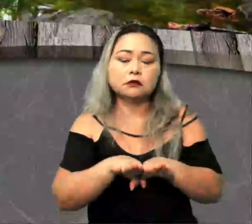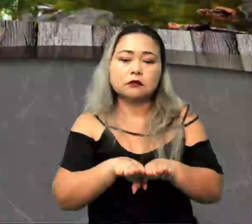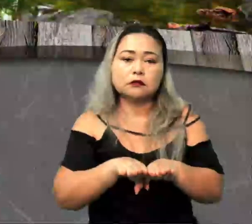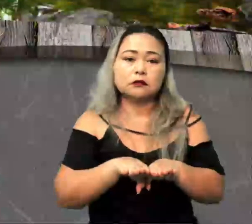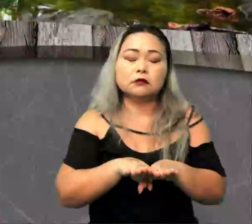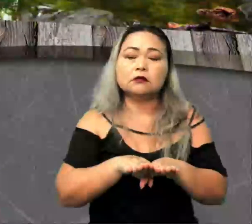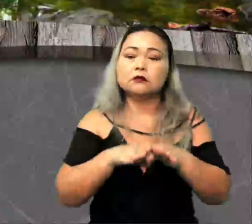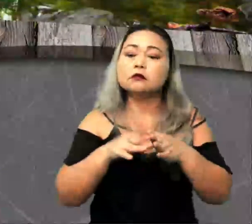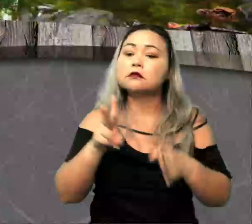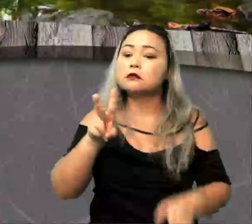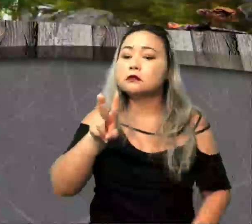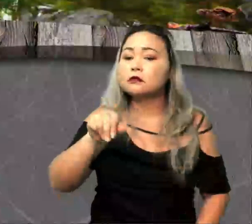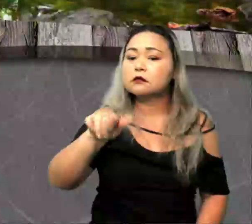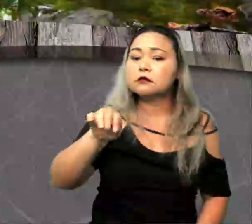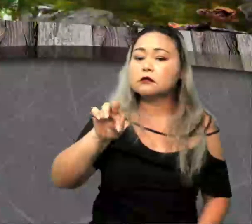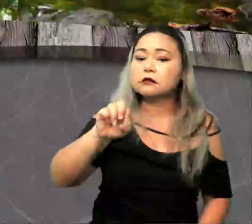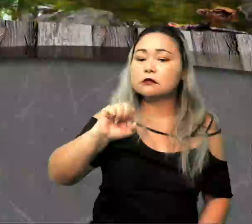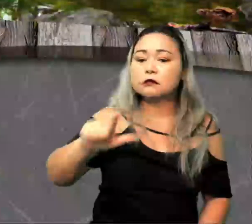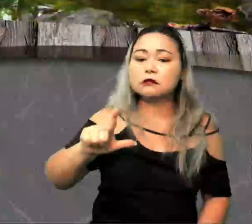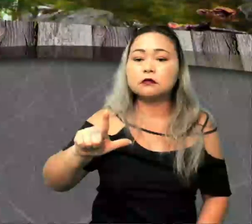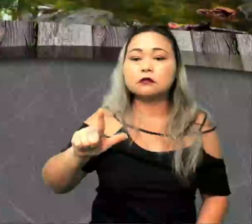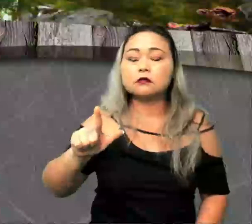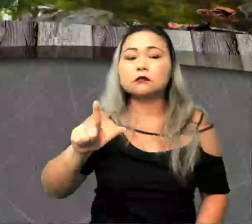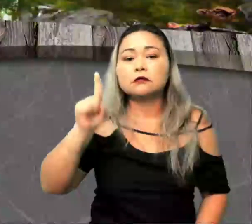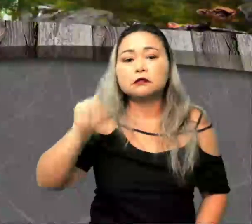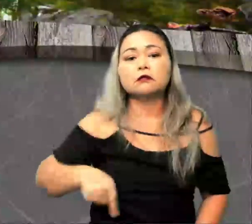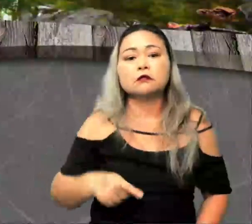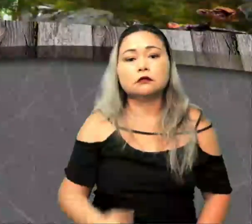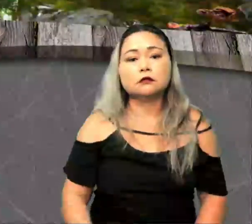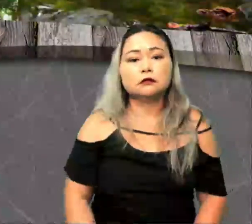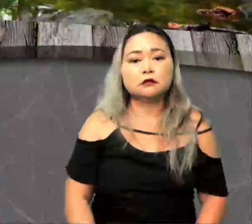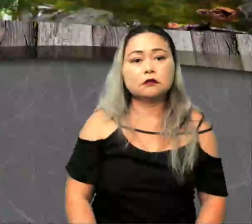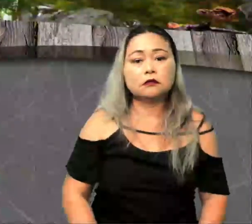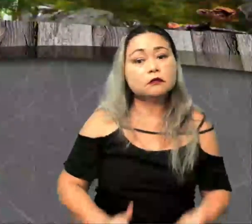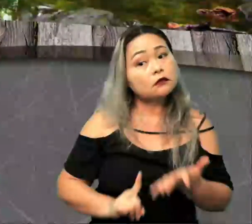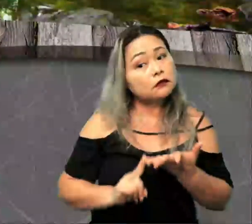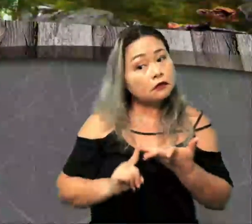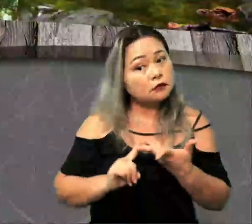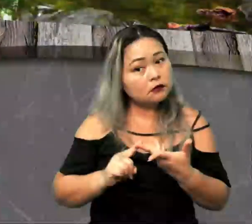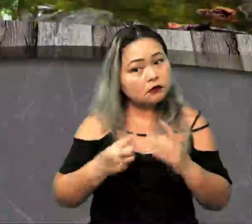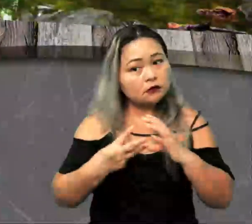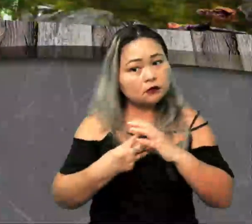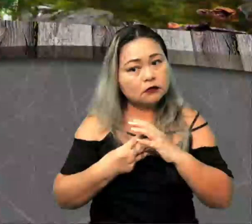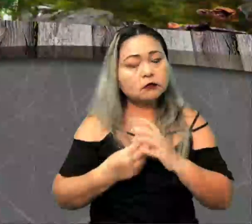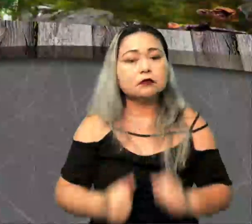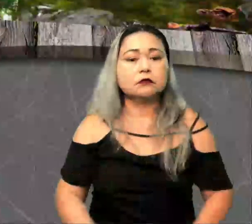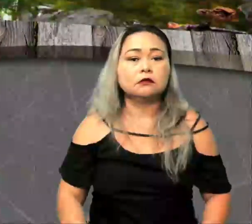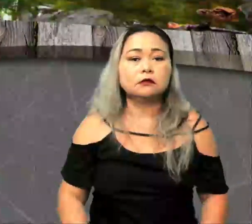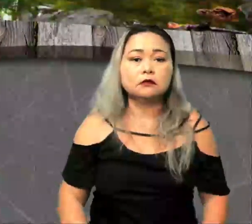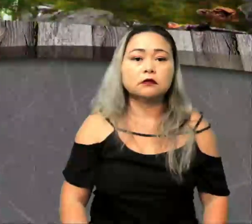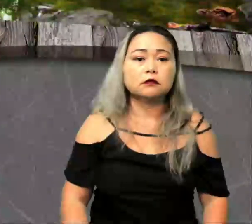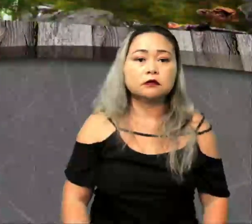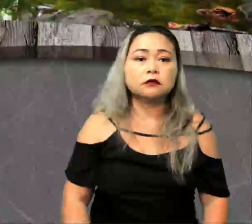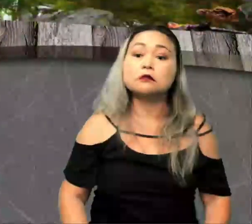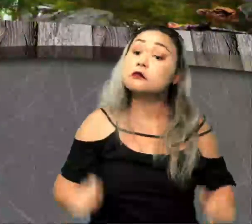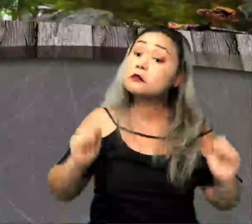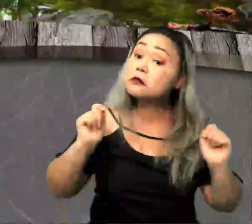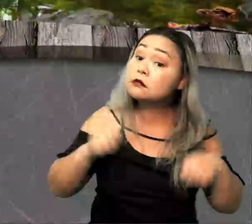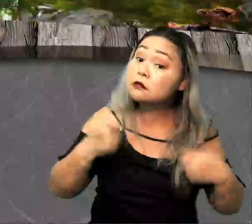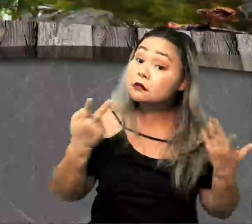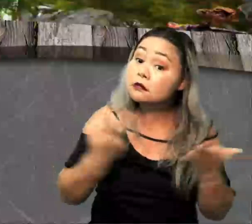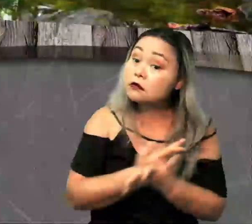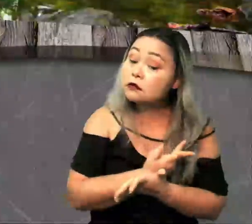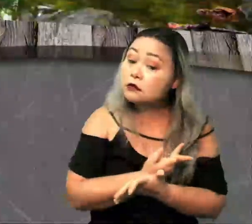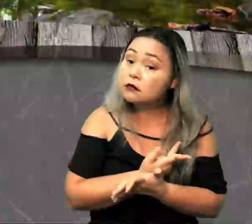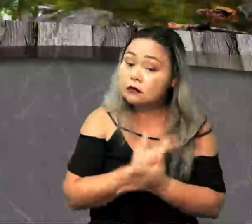reino vegetal. E todos eles dotados por inúmeras células. O que pode acontecer? Se